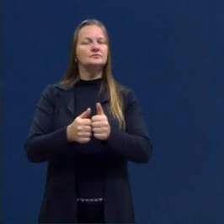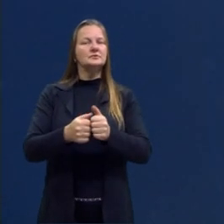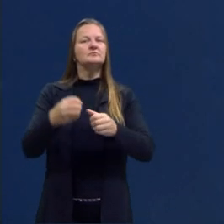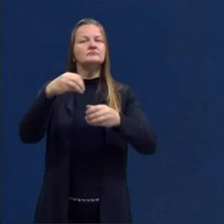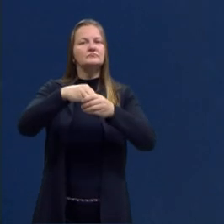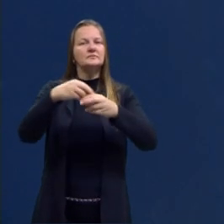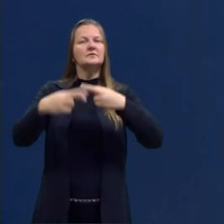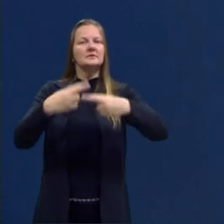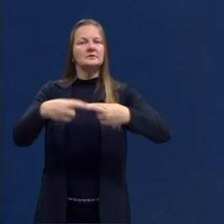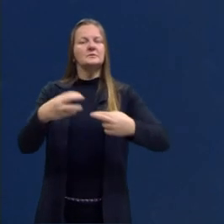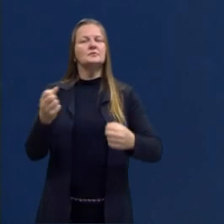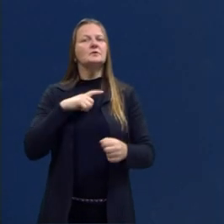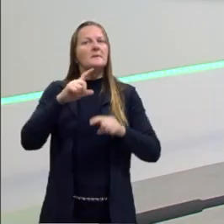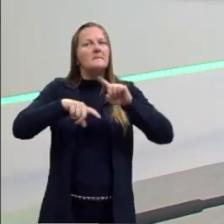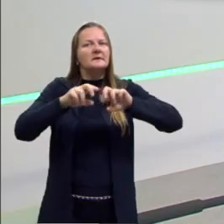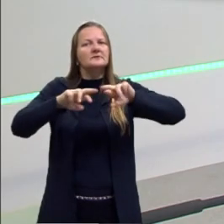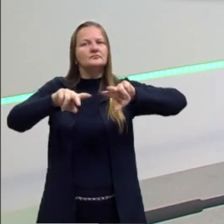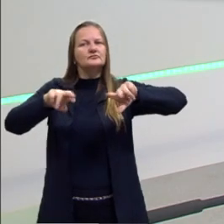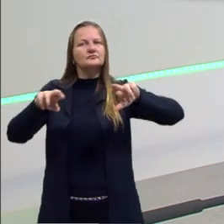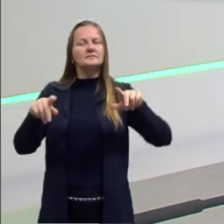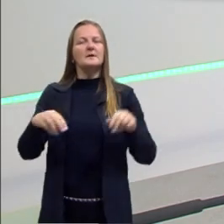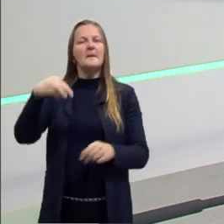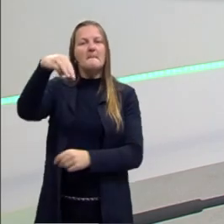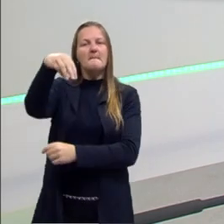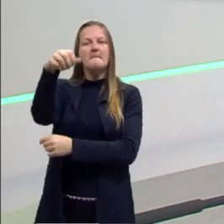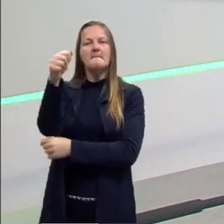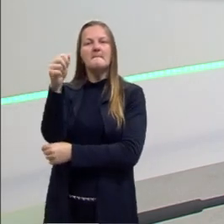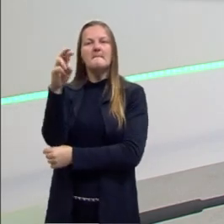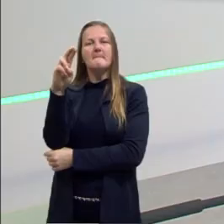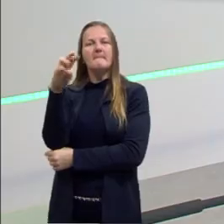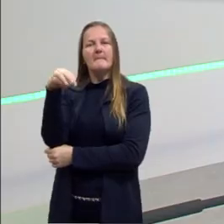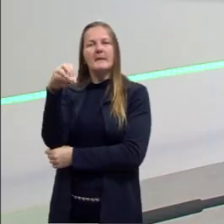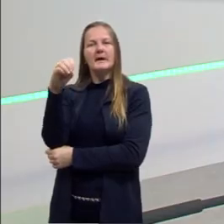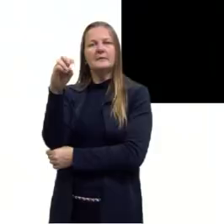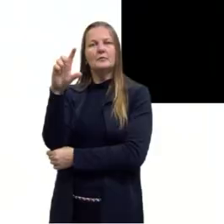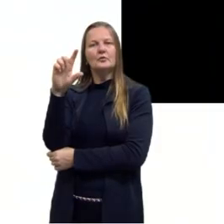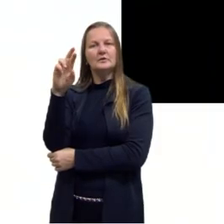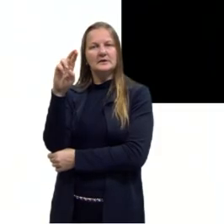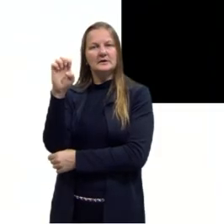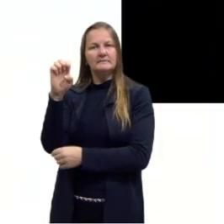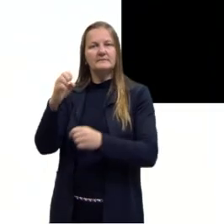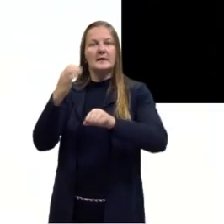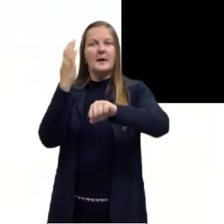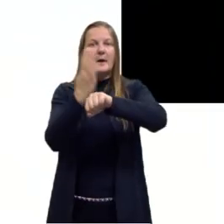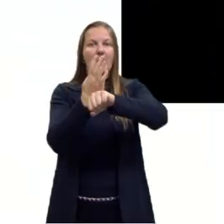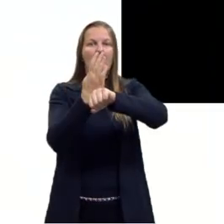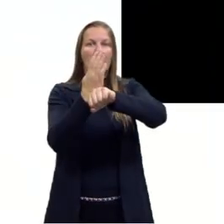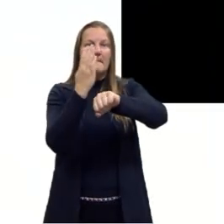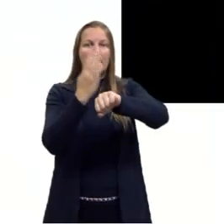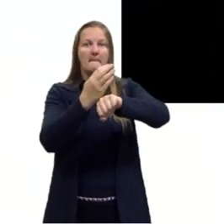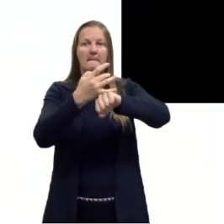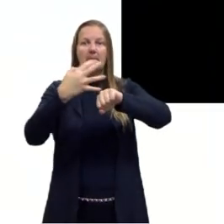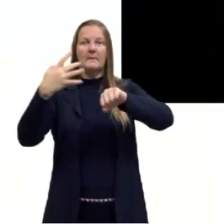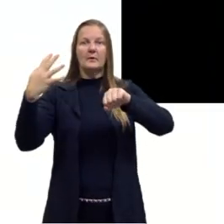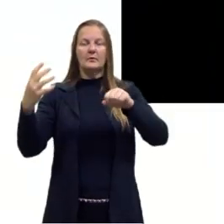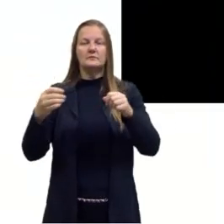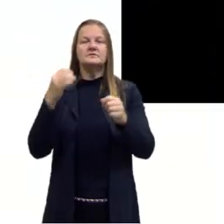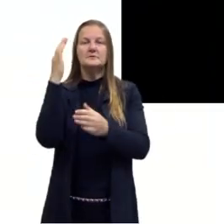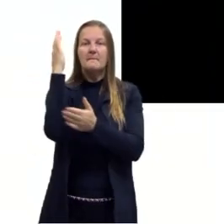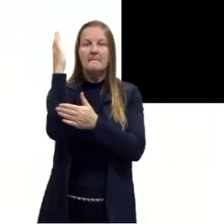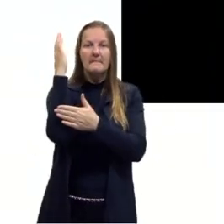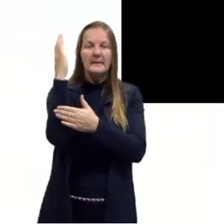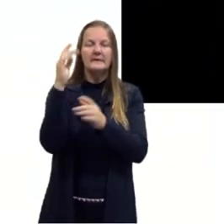tipos de materiais Principalmente uma árvore bronze e madeira ela não fica detida só